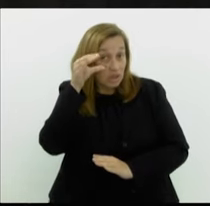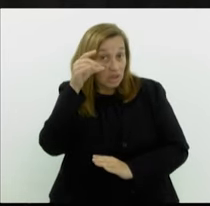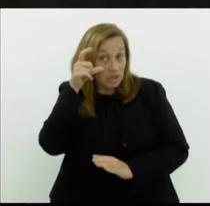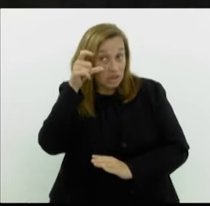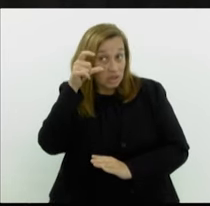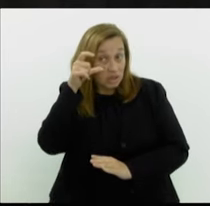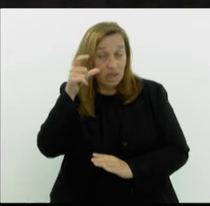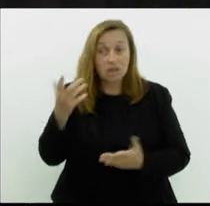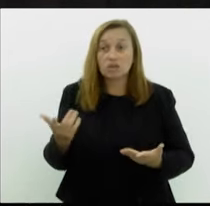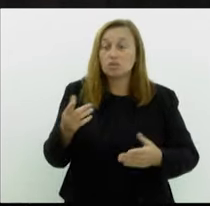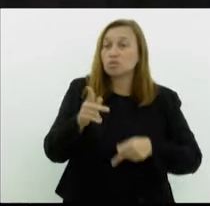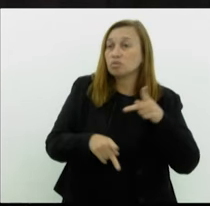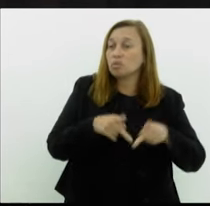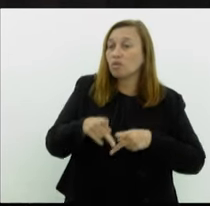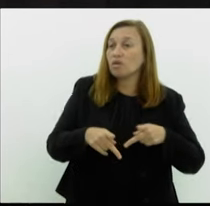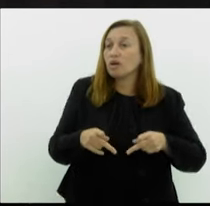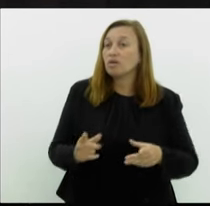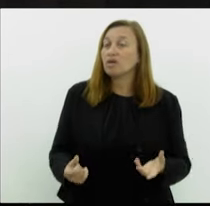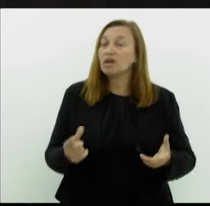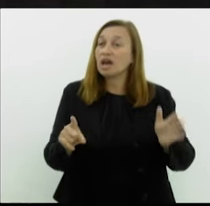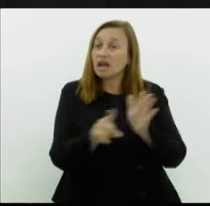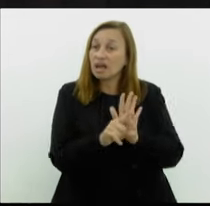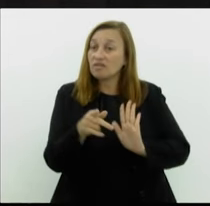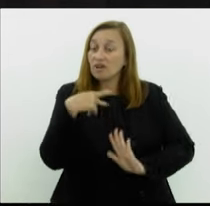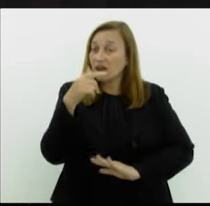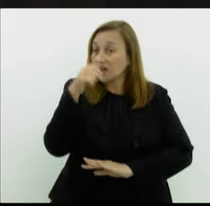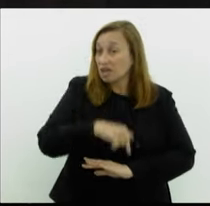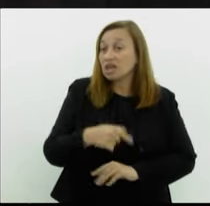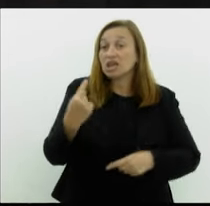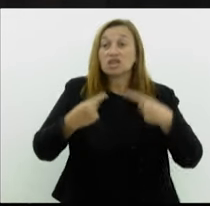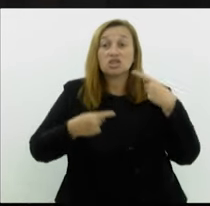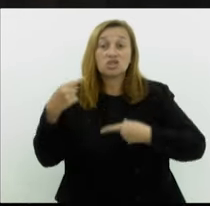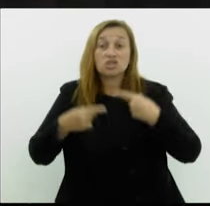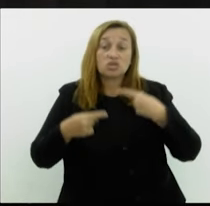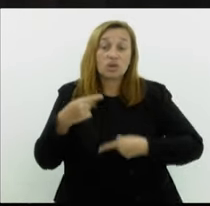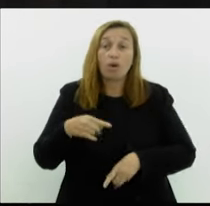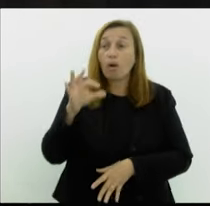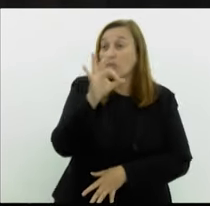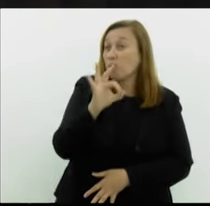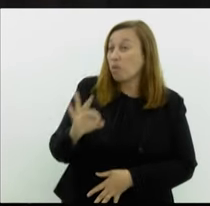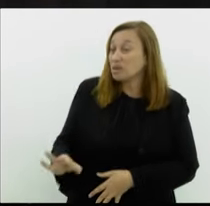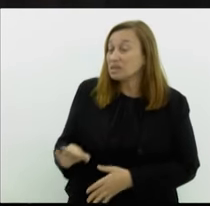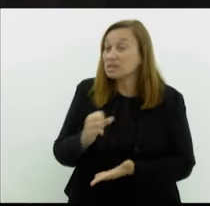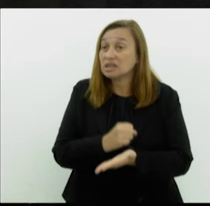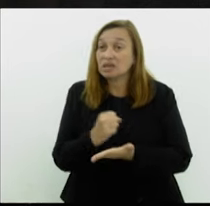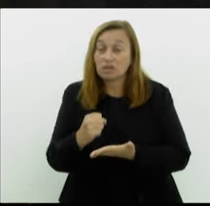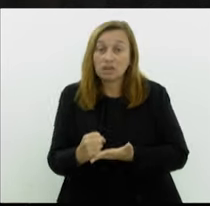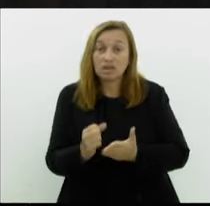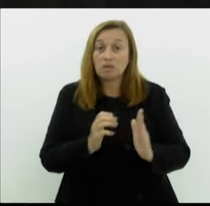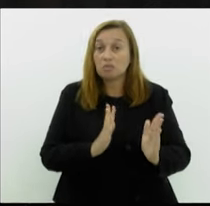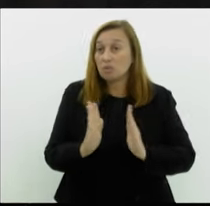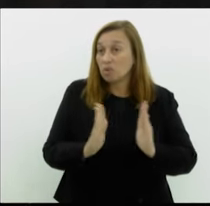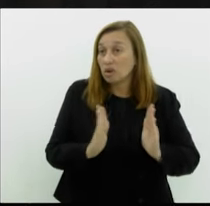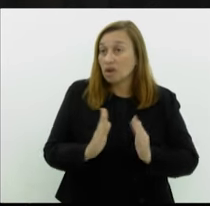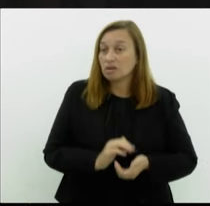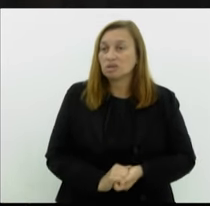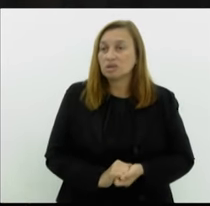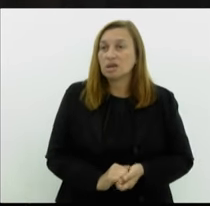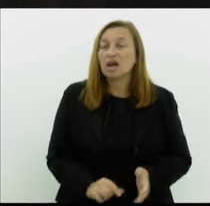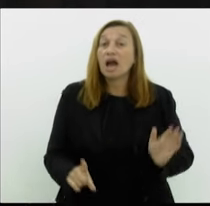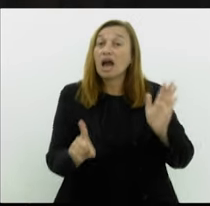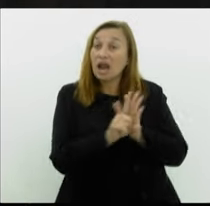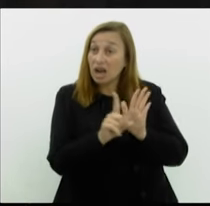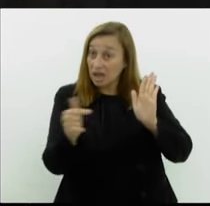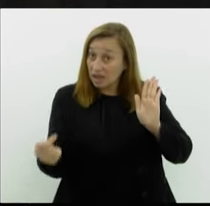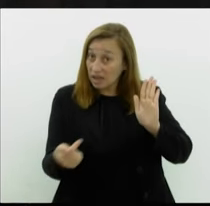exatamente o que a lei vem tratar aqui. Se discute do percentual de contratação temporária, a lei